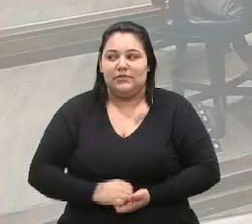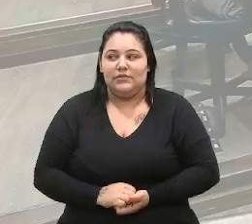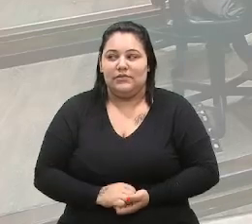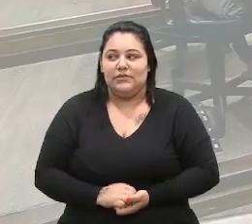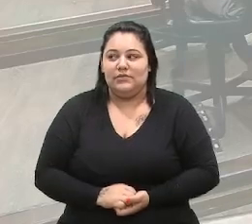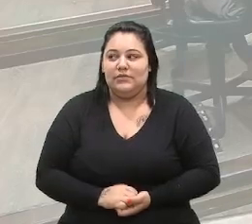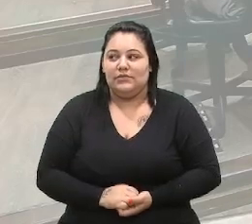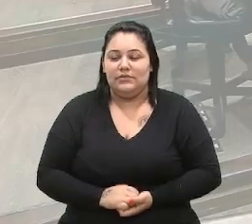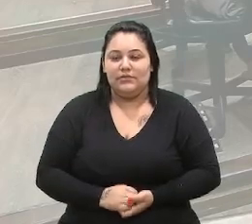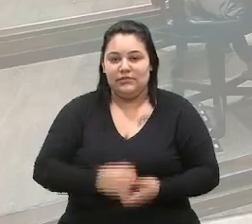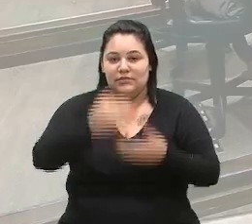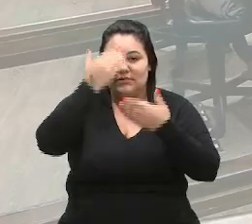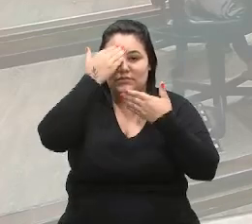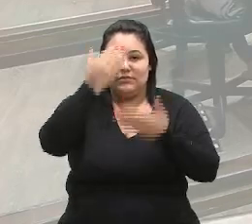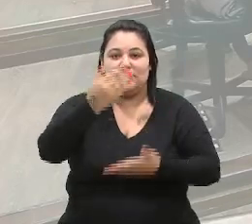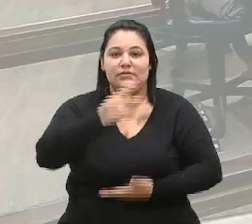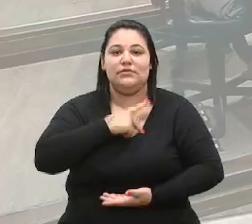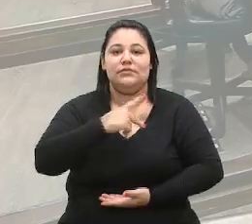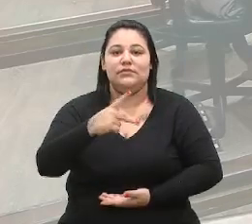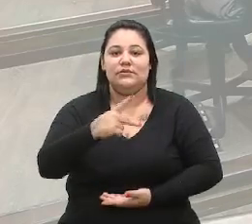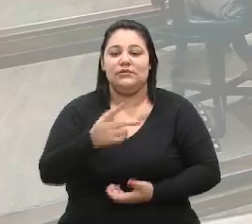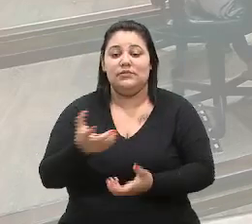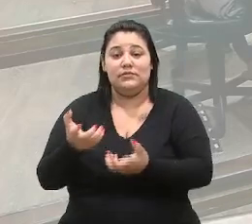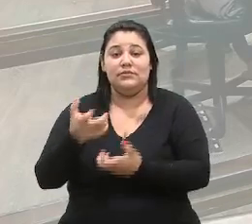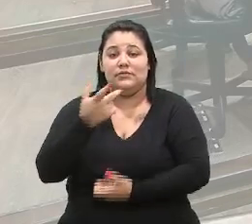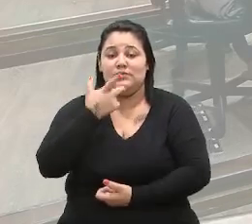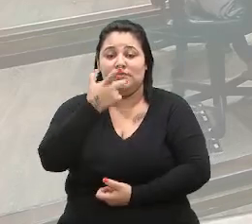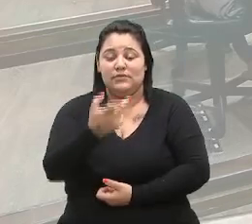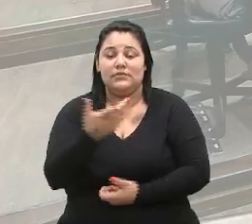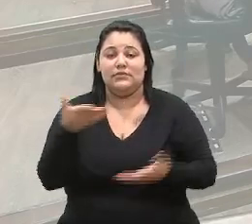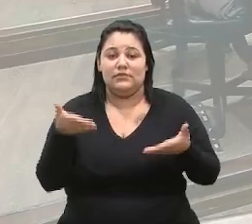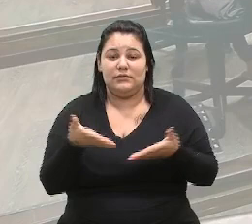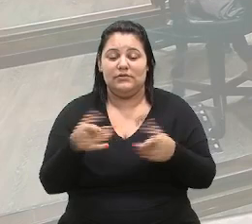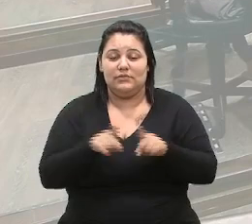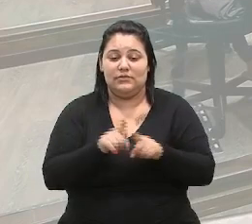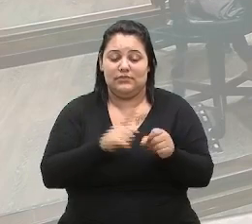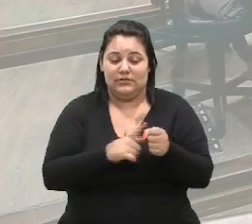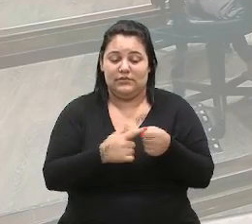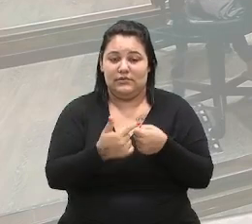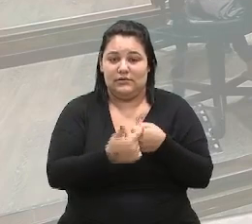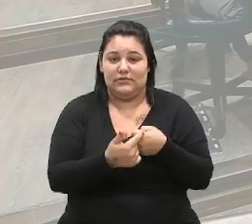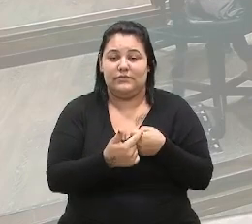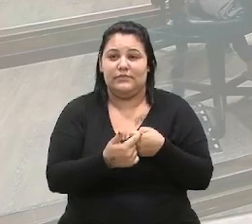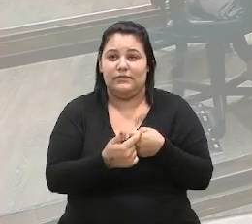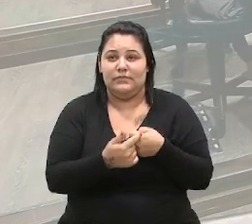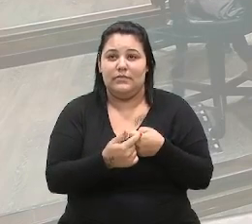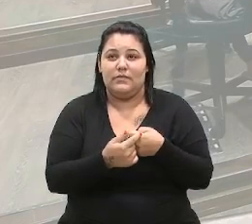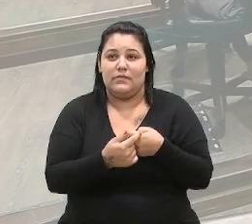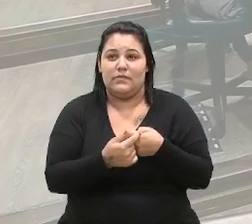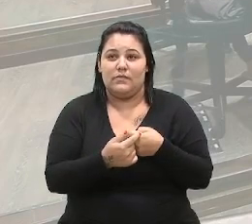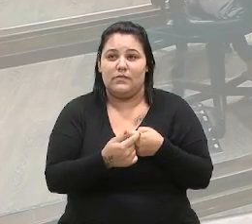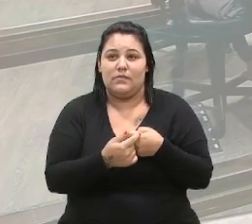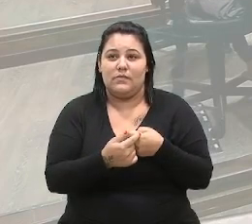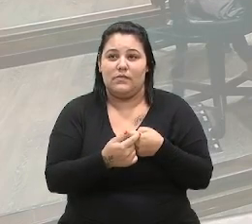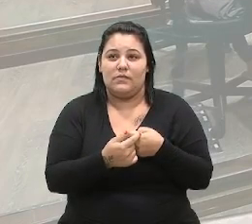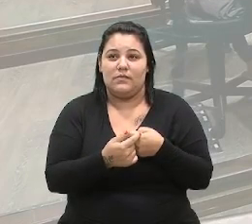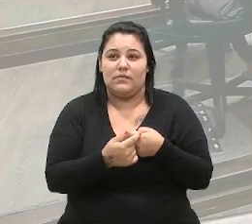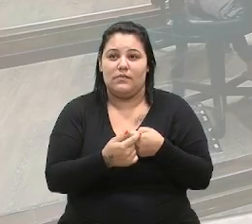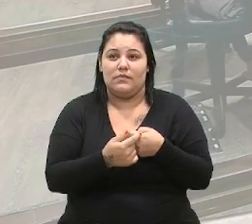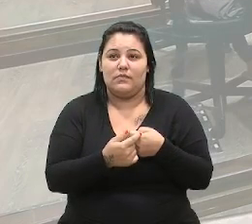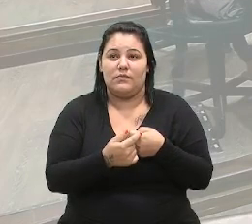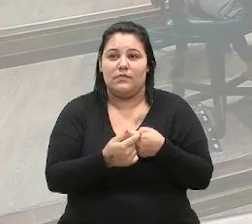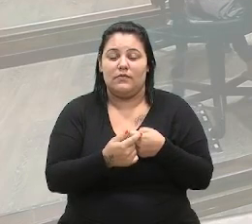Obrigado, presidente. Eu quero dizer que a nossa cidade de Caxias do Sul foi